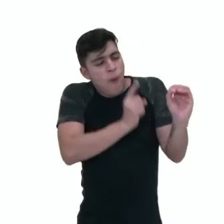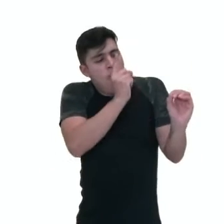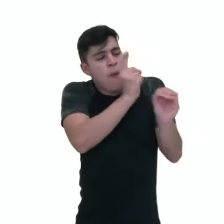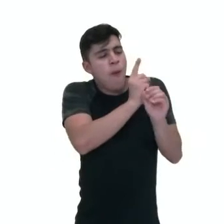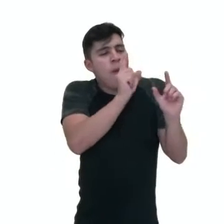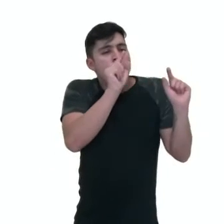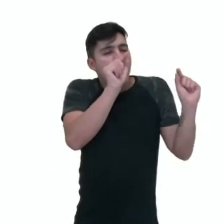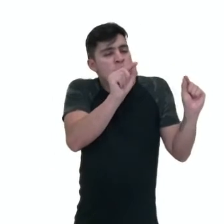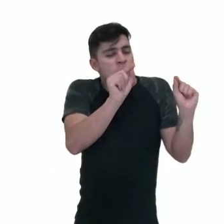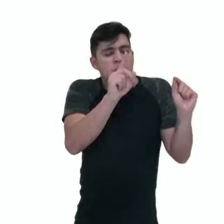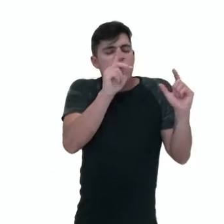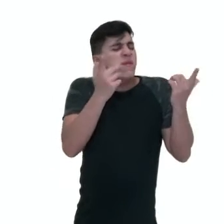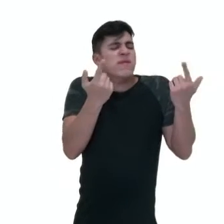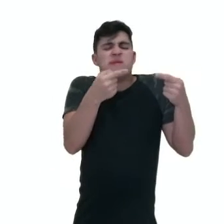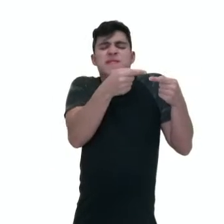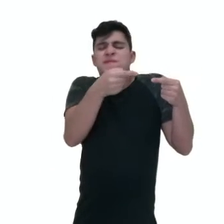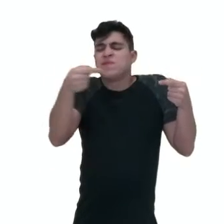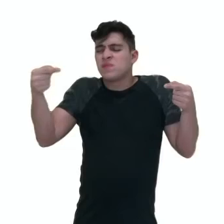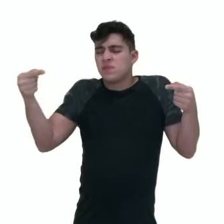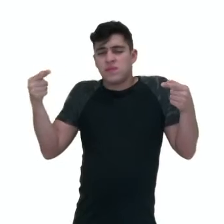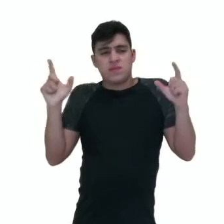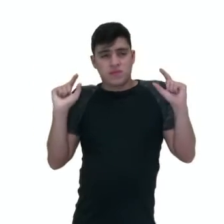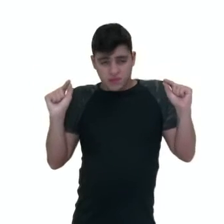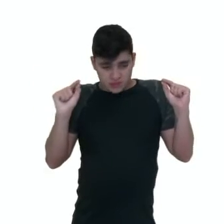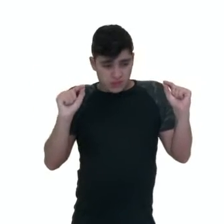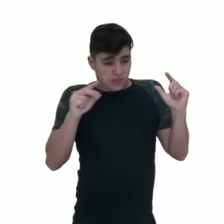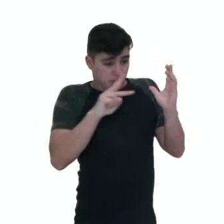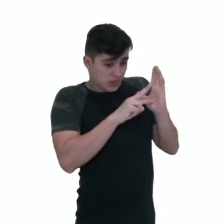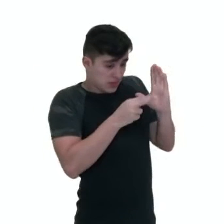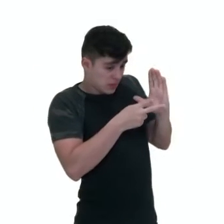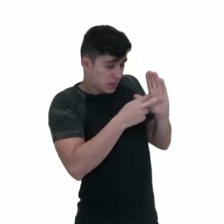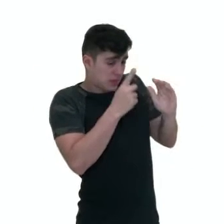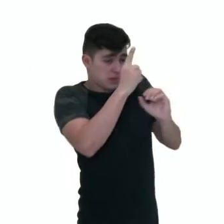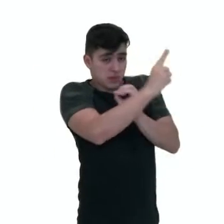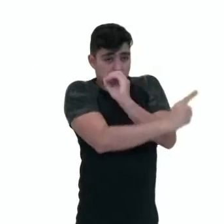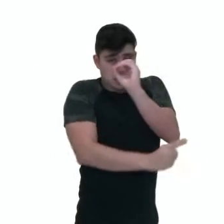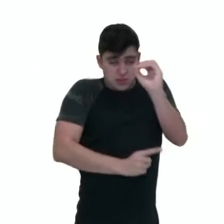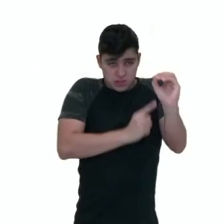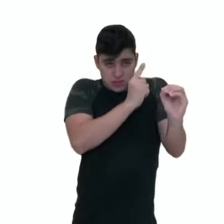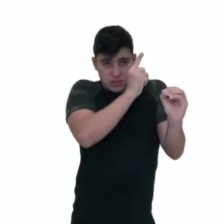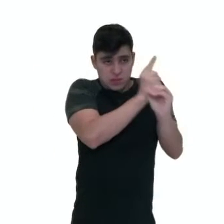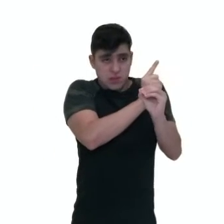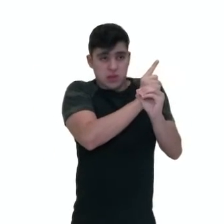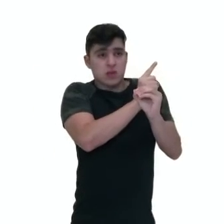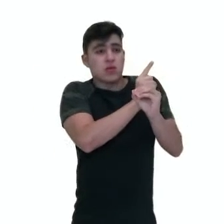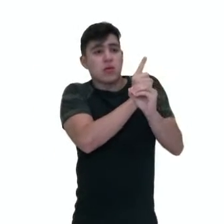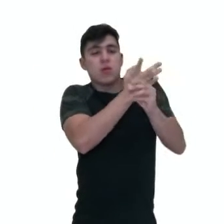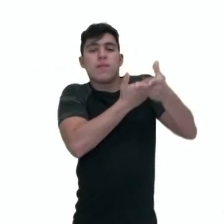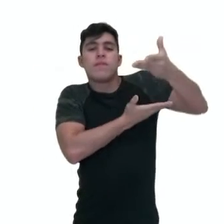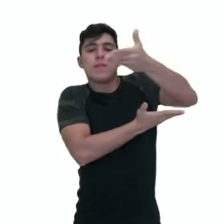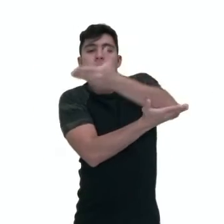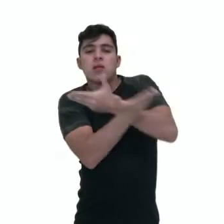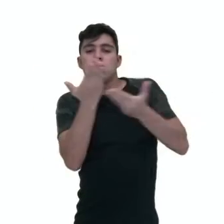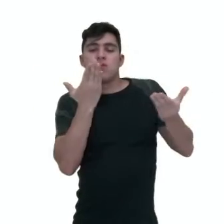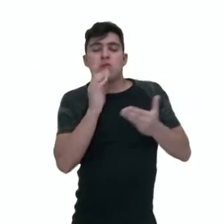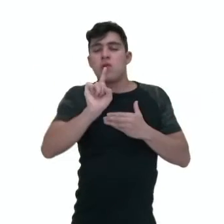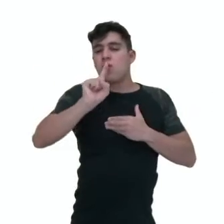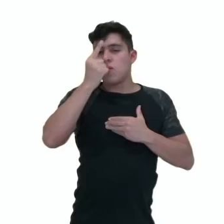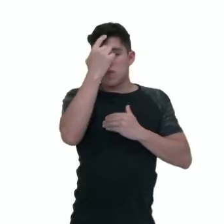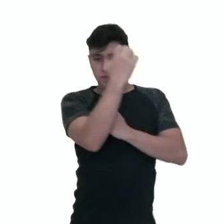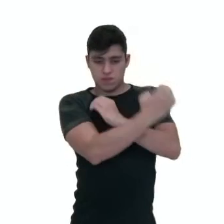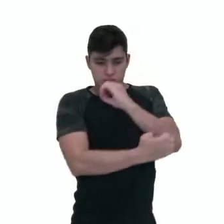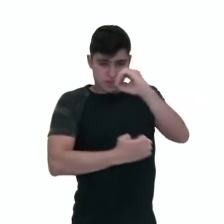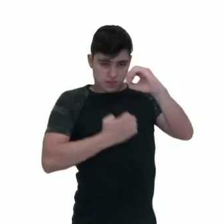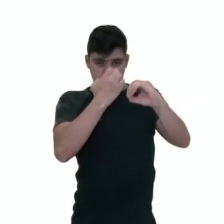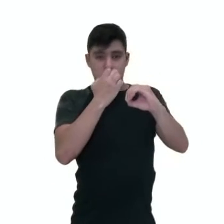o quê? Então, o que significa esses traços? Está indicando que o átomo compartilhou apenas um elétron